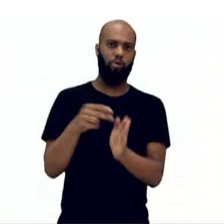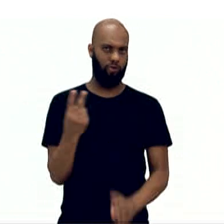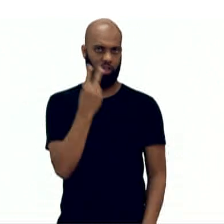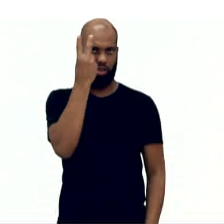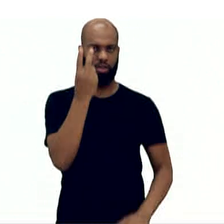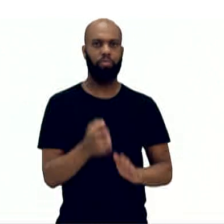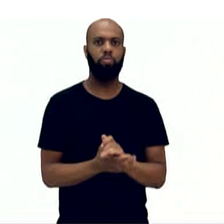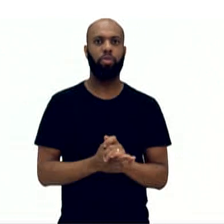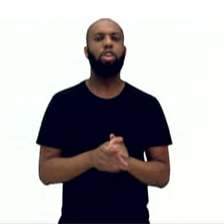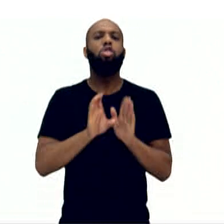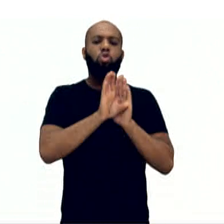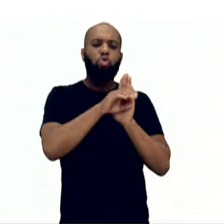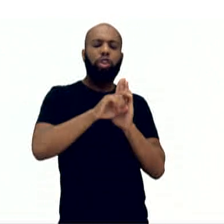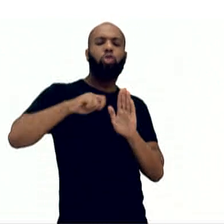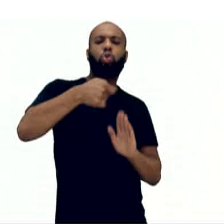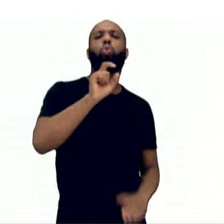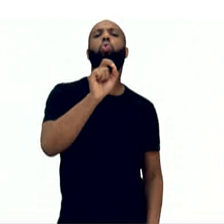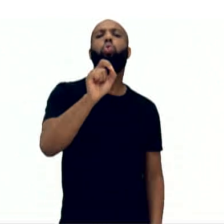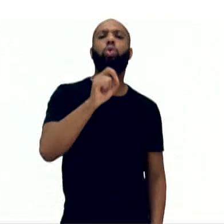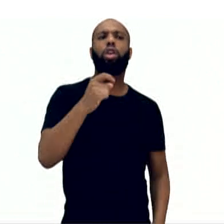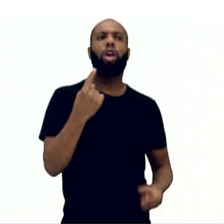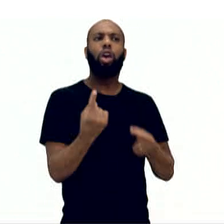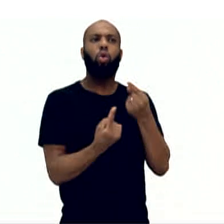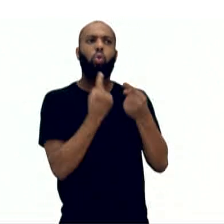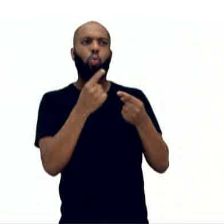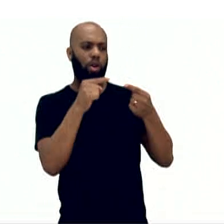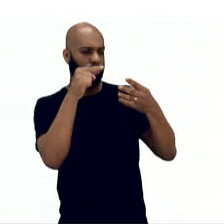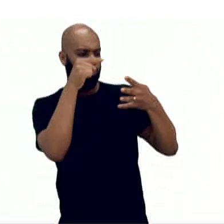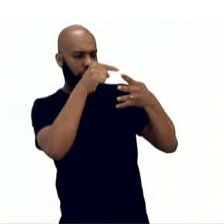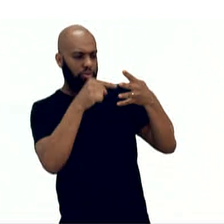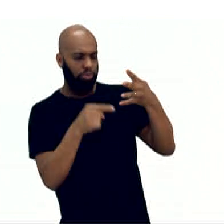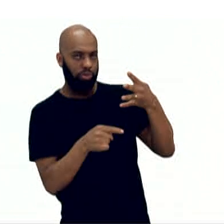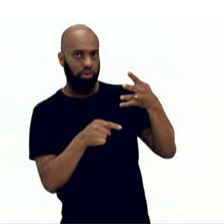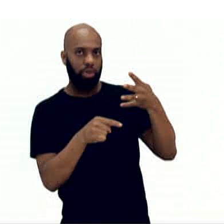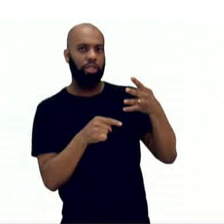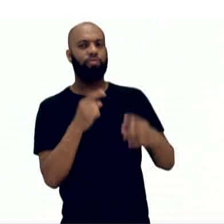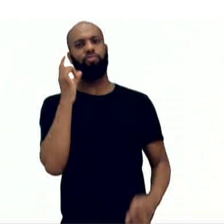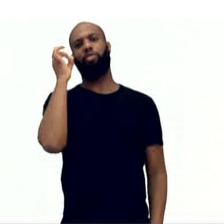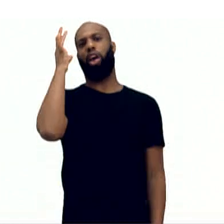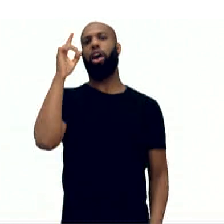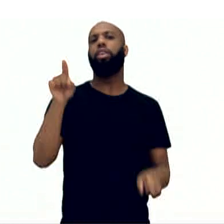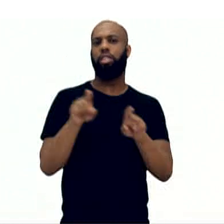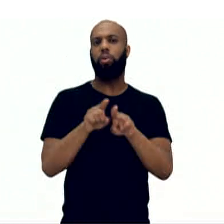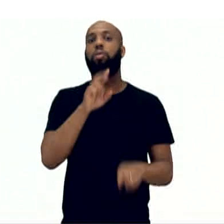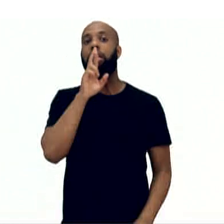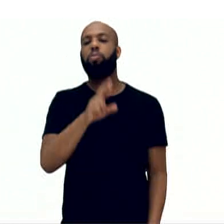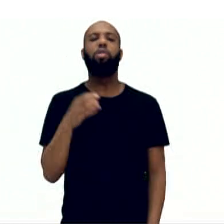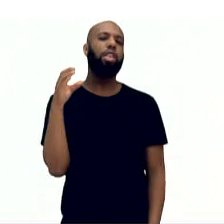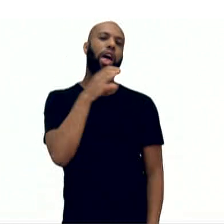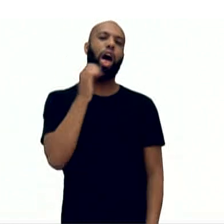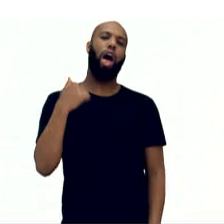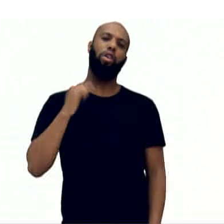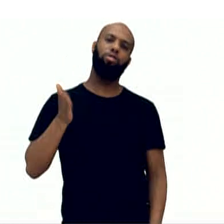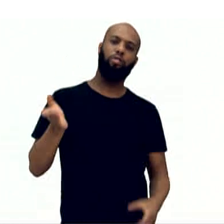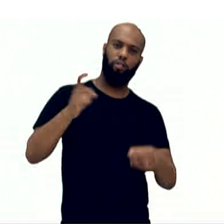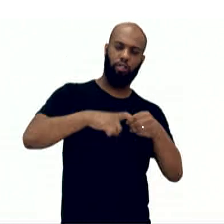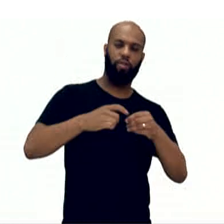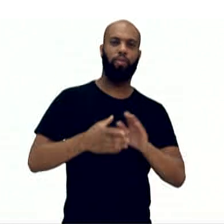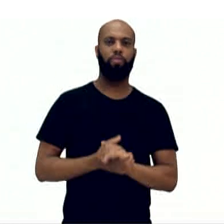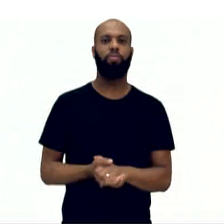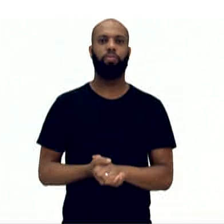Esse conceito aqui se refere a qual das opções? Essa tá bem tranquilinha, respondam bem rapidinho que a gente já